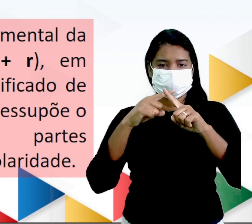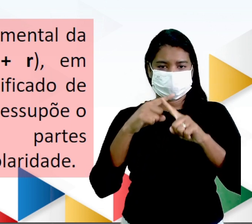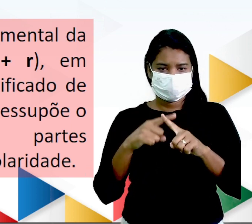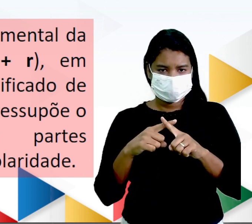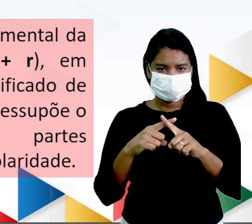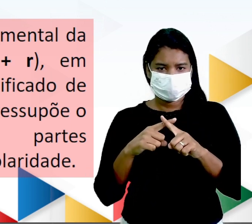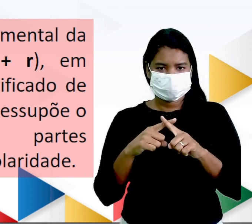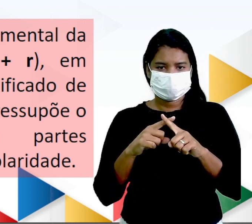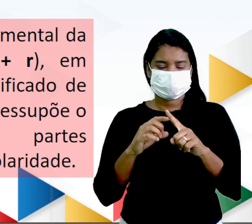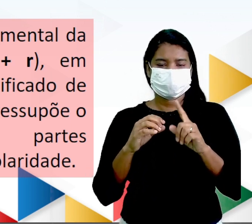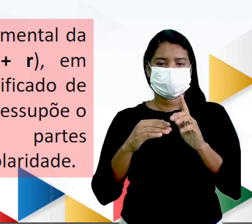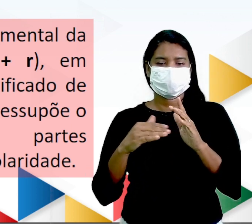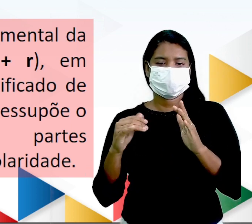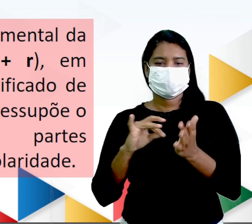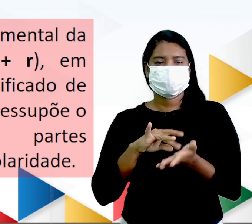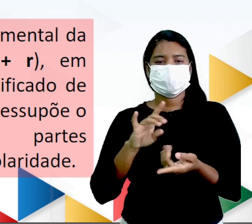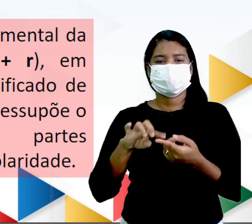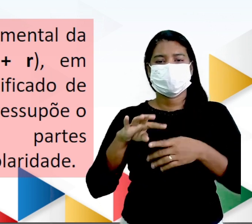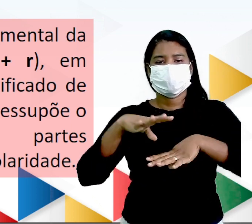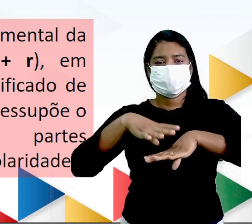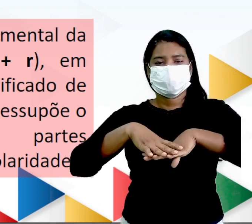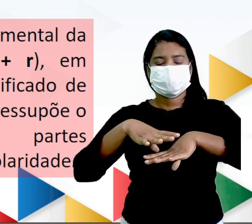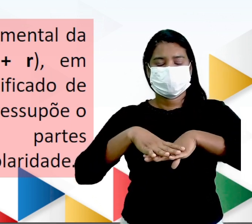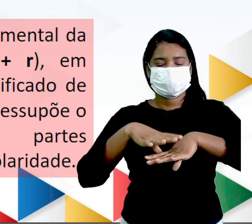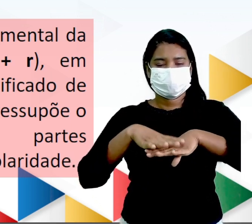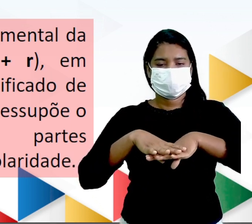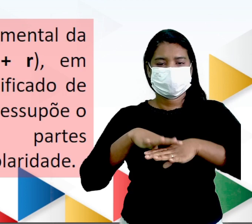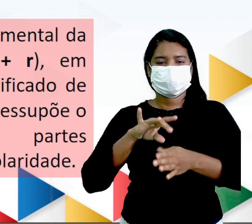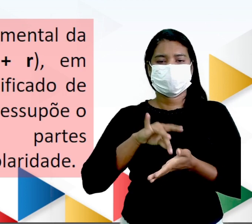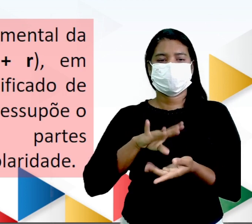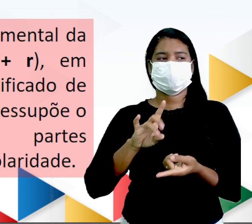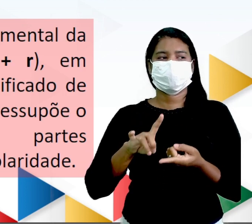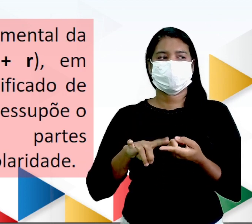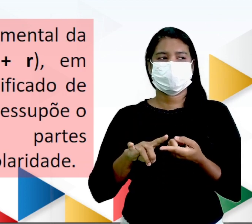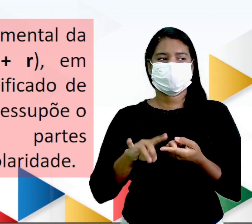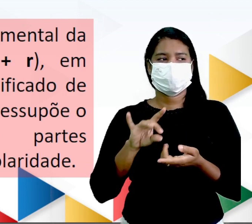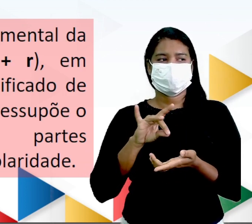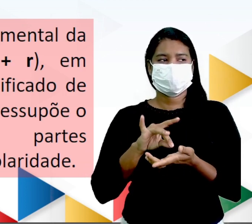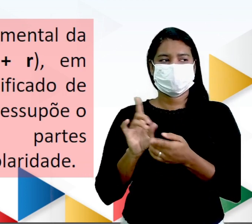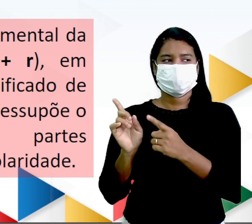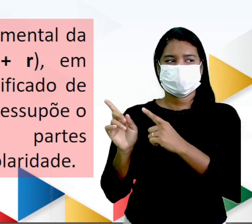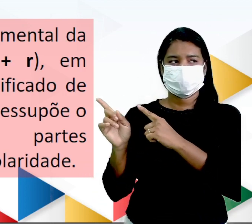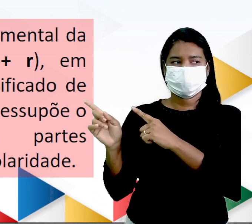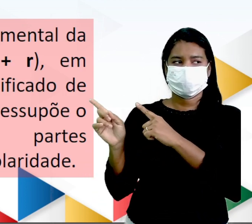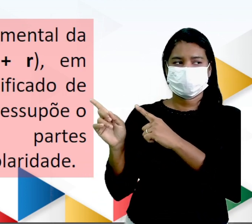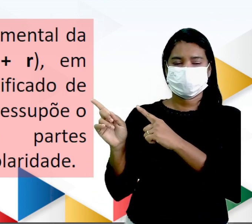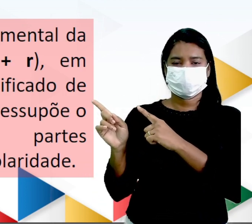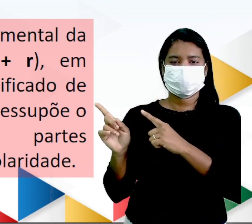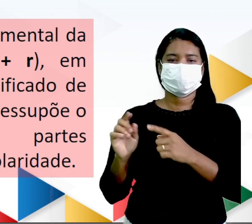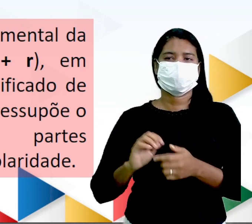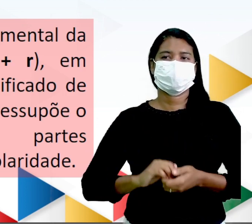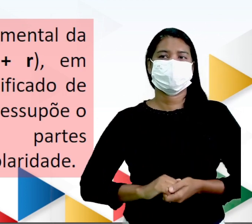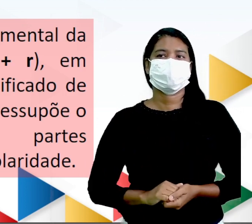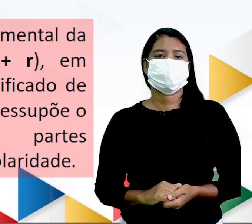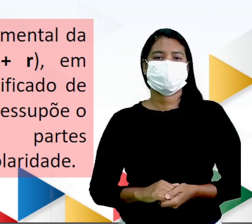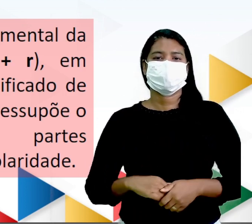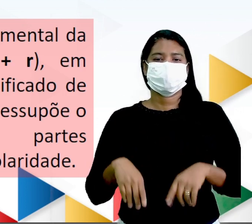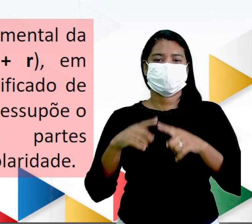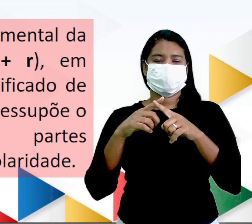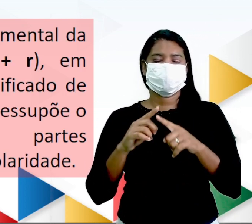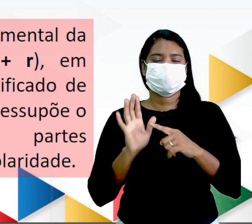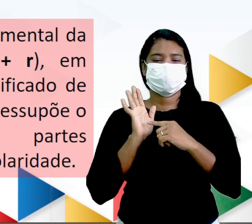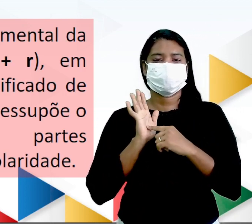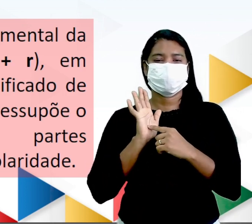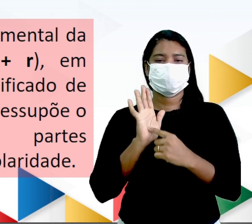mais o resto, tá bom? Em matemática, carrega conceitualmente o significado de uma operação, uma ação, um